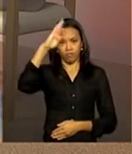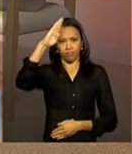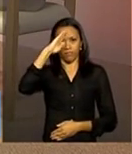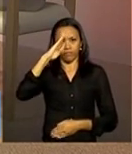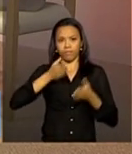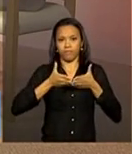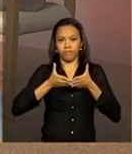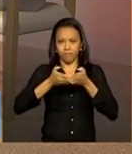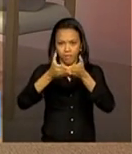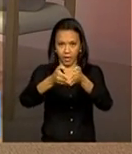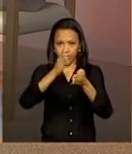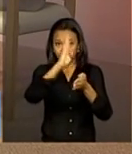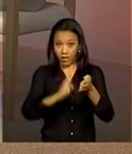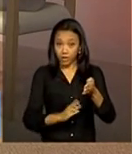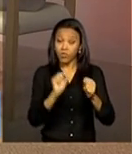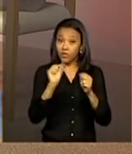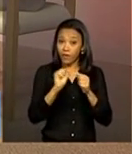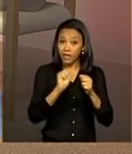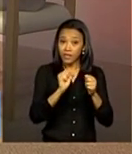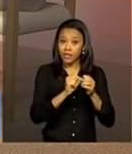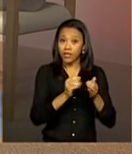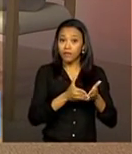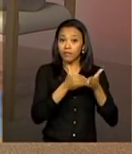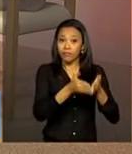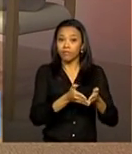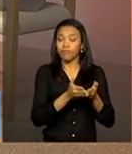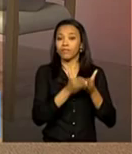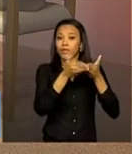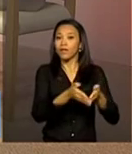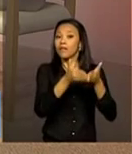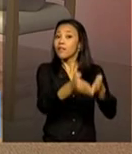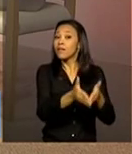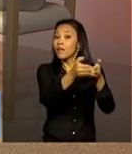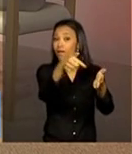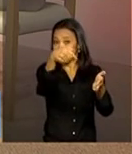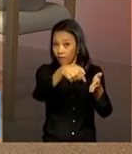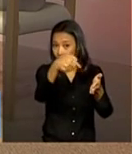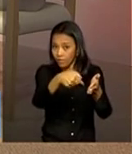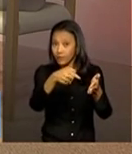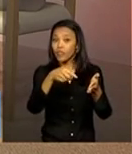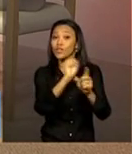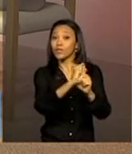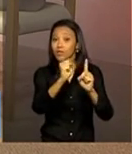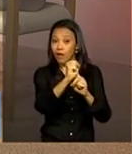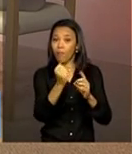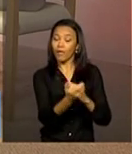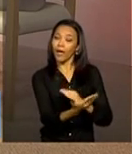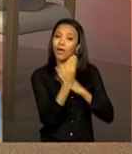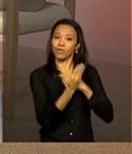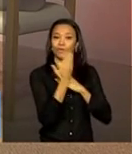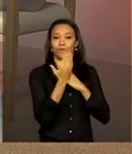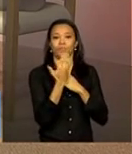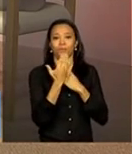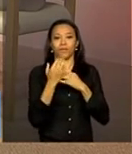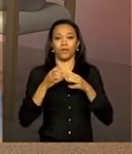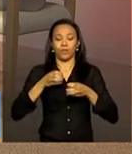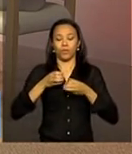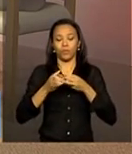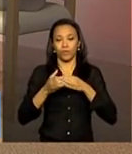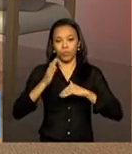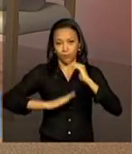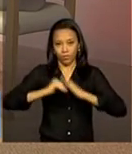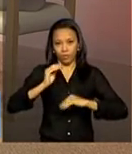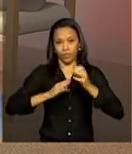eh lanchas da Assistência Social Então essas lanchas servem para o transporte das equipes